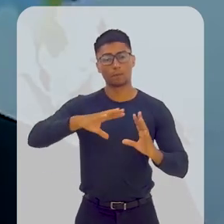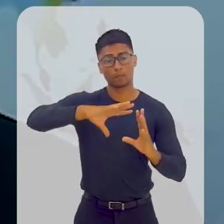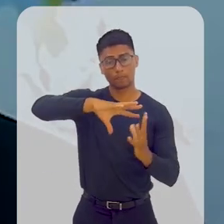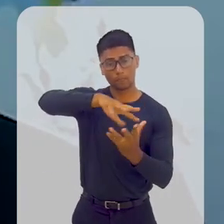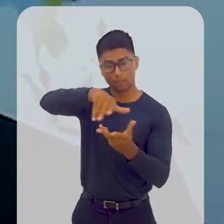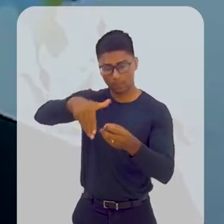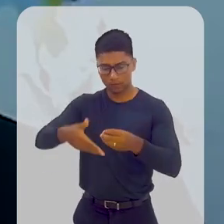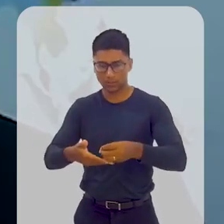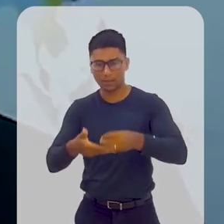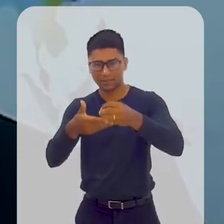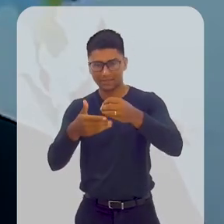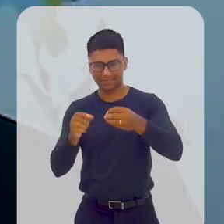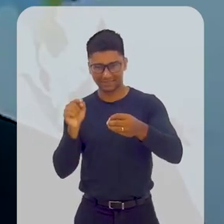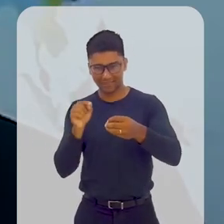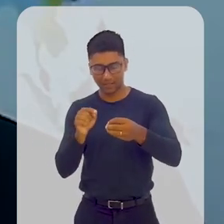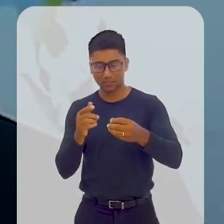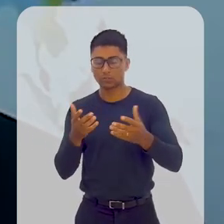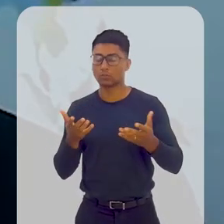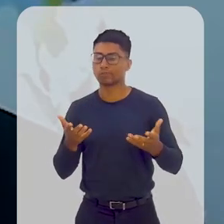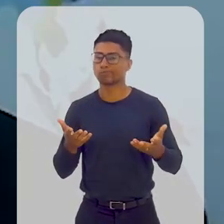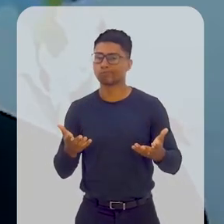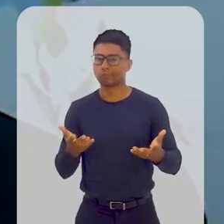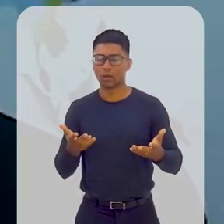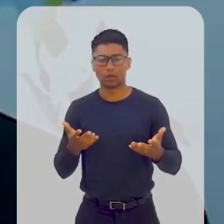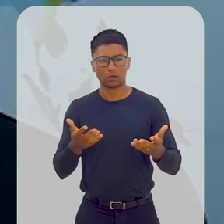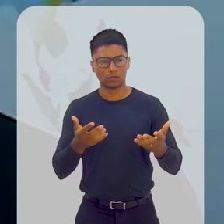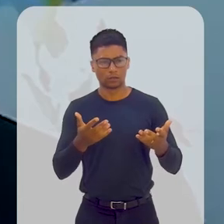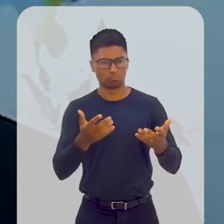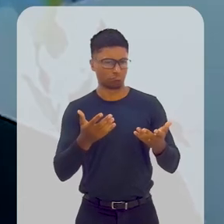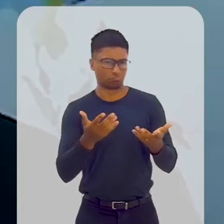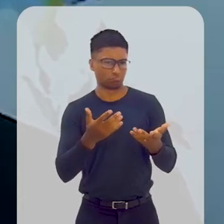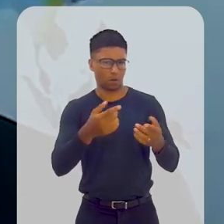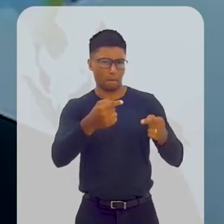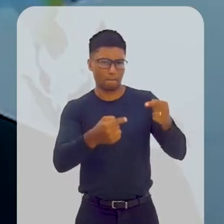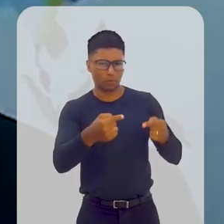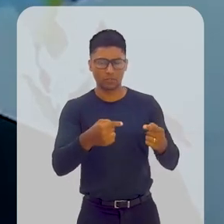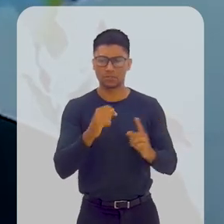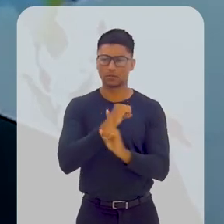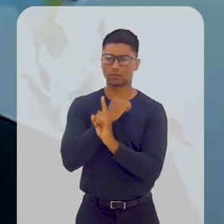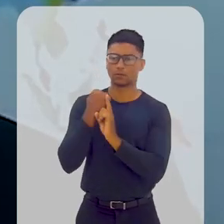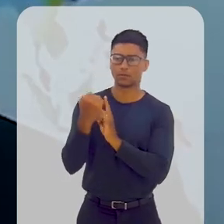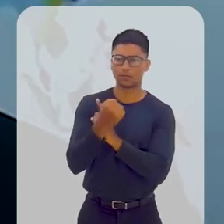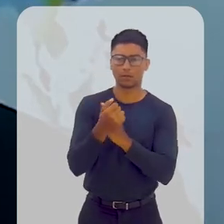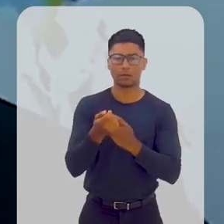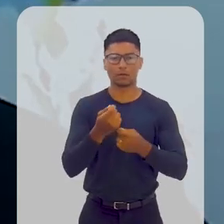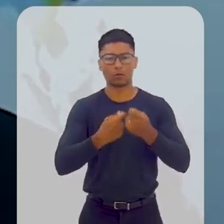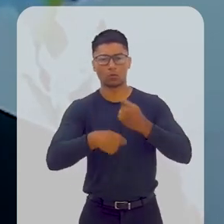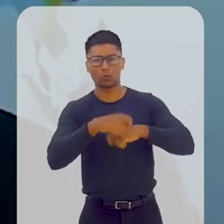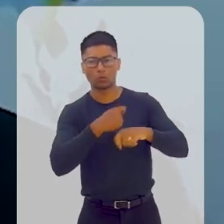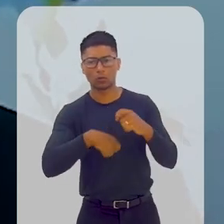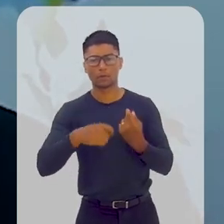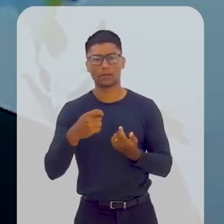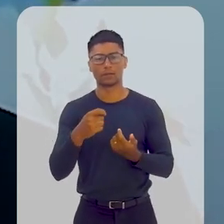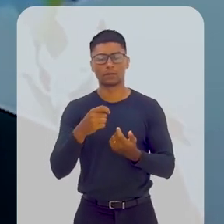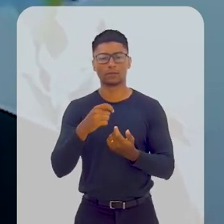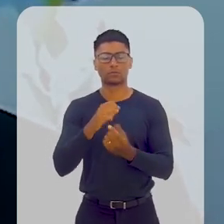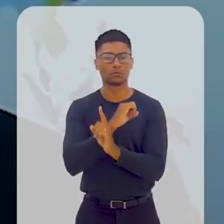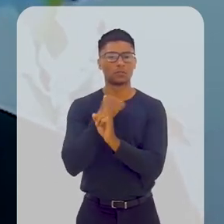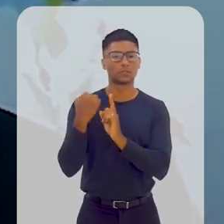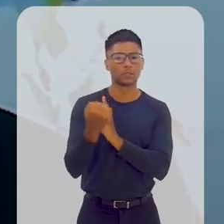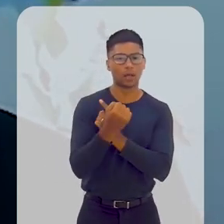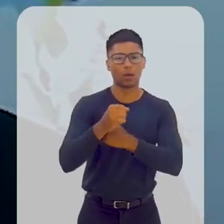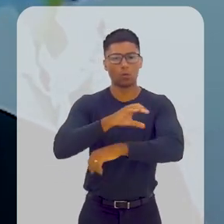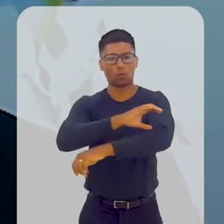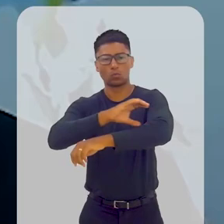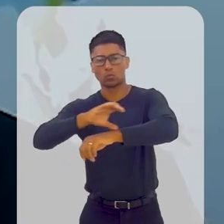sustentabilidade em suas distintas dimensões, né, política, social, econômica, ambiental e cultural, isso já